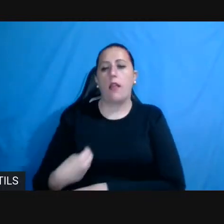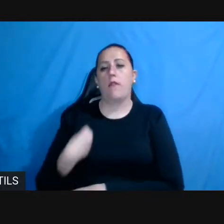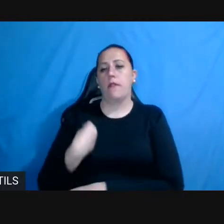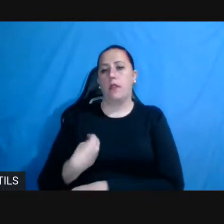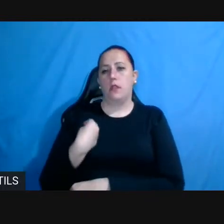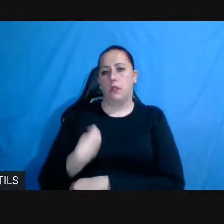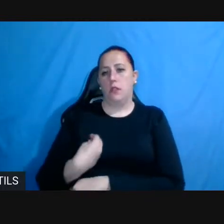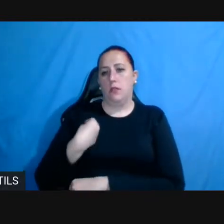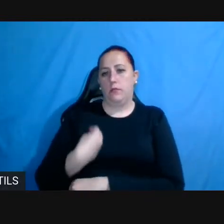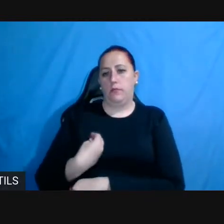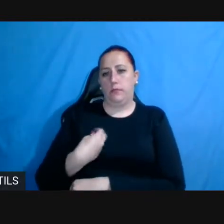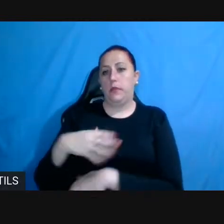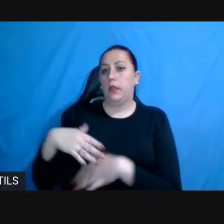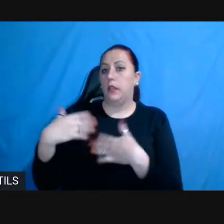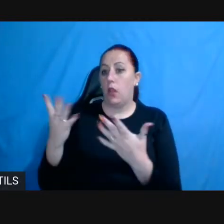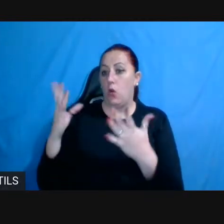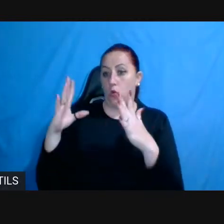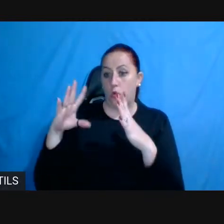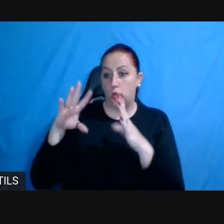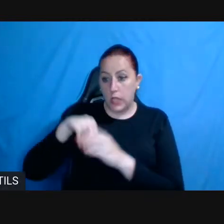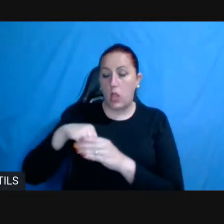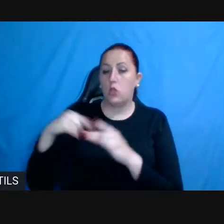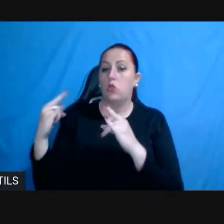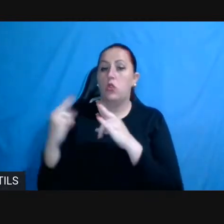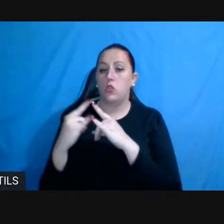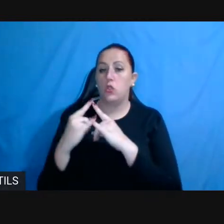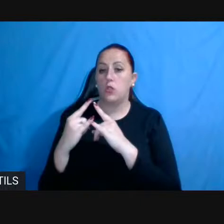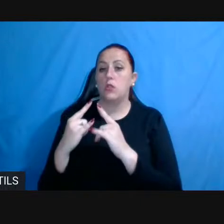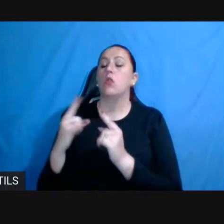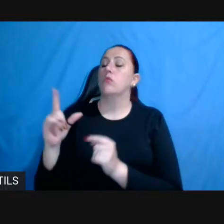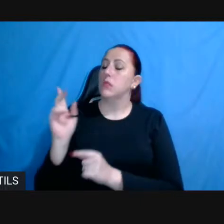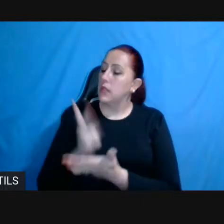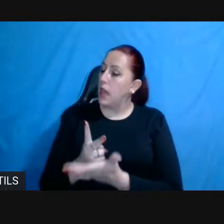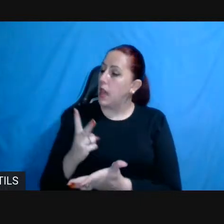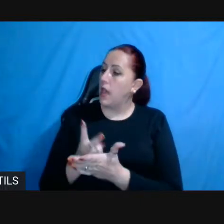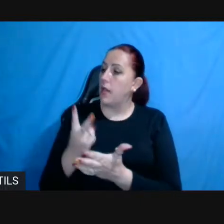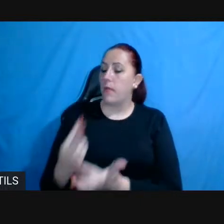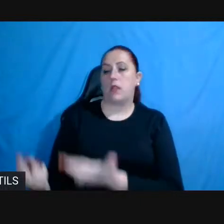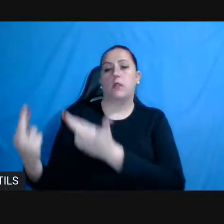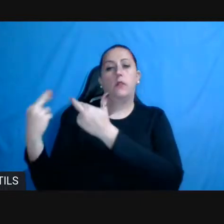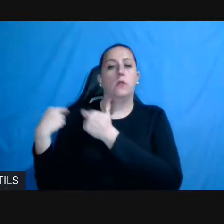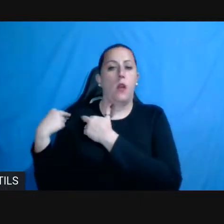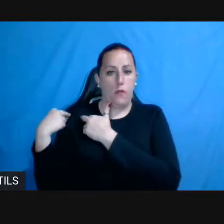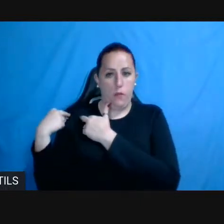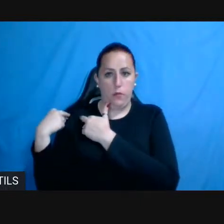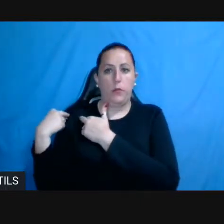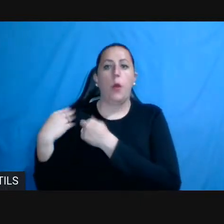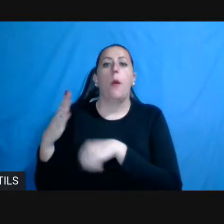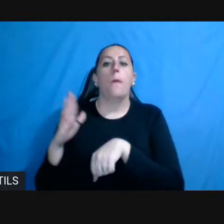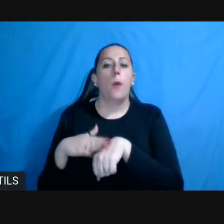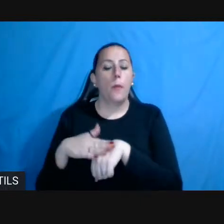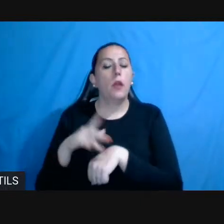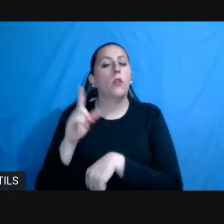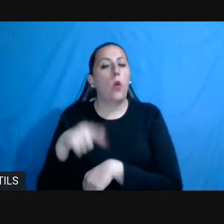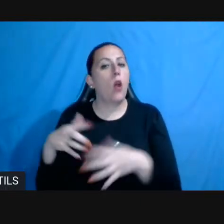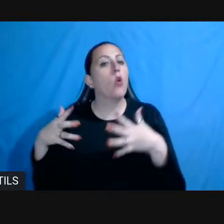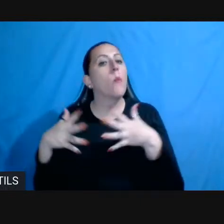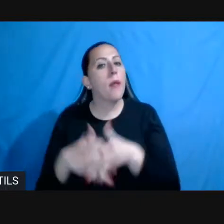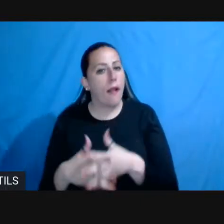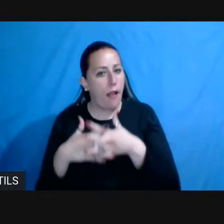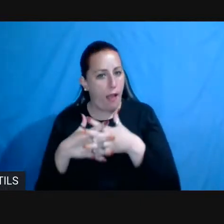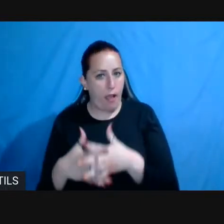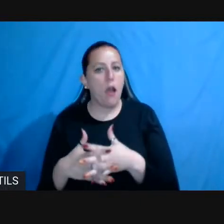a instituição sempre teve essa responsabilidade. E ela se faz necessária. O momento é delicado, não estamos